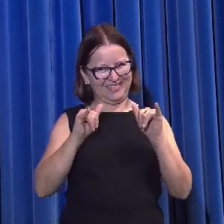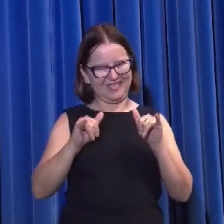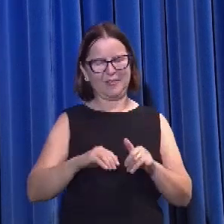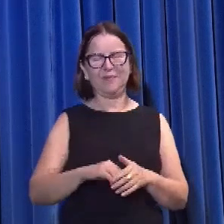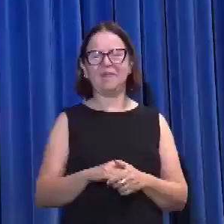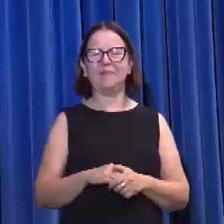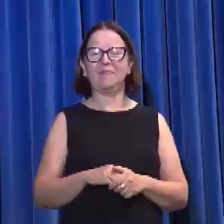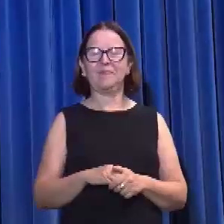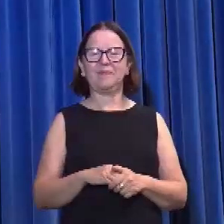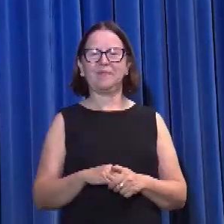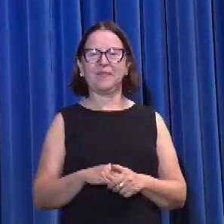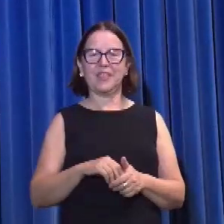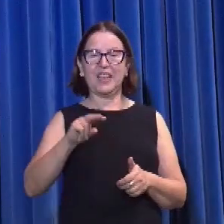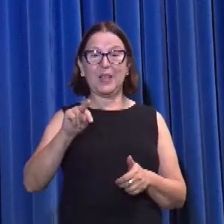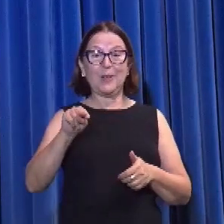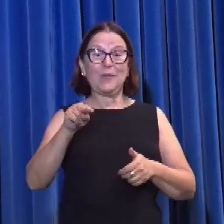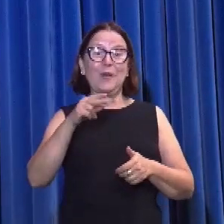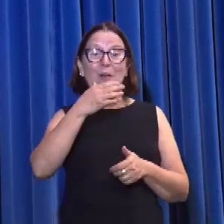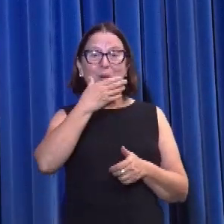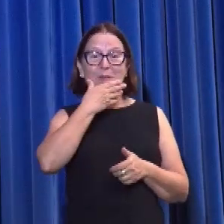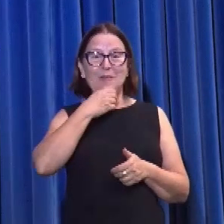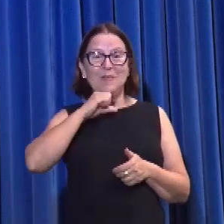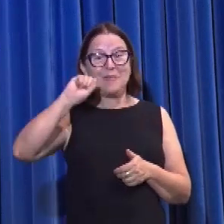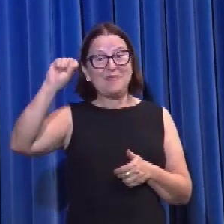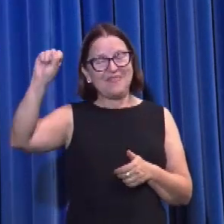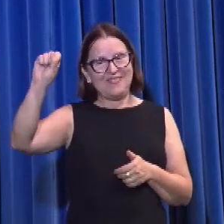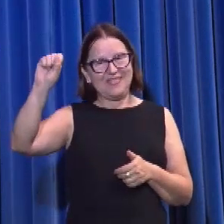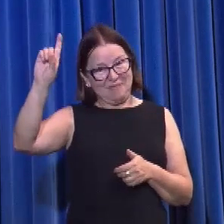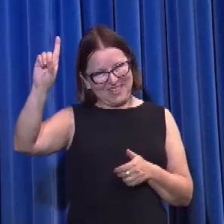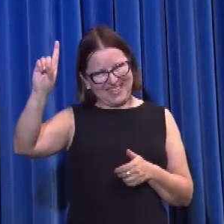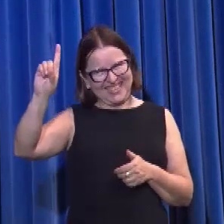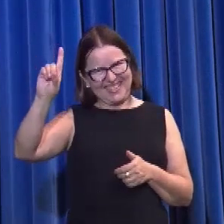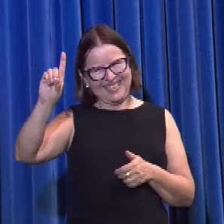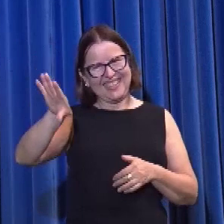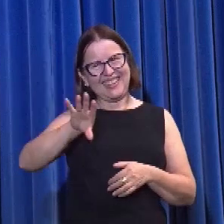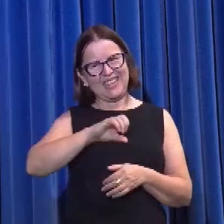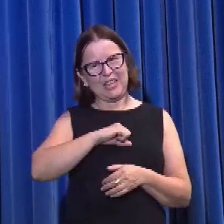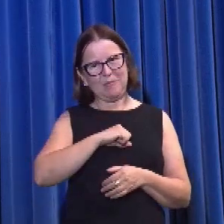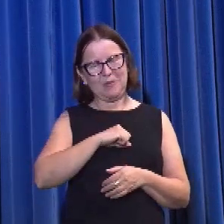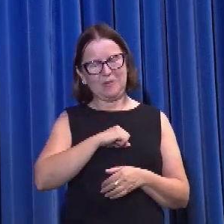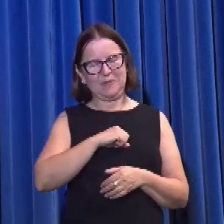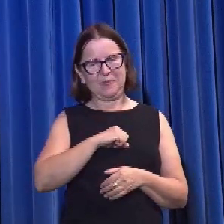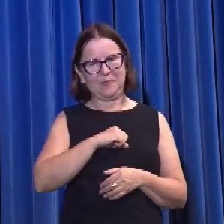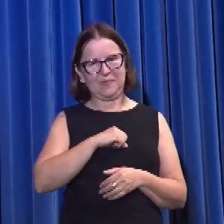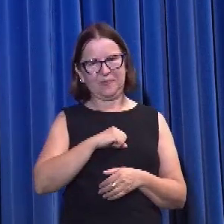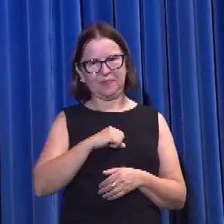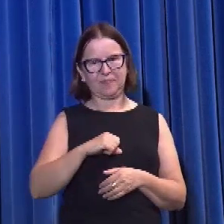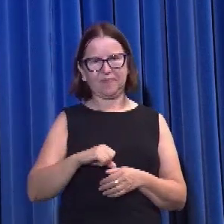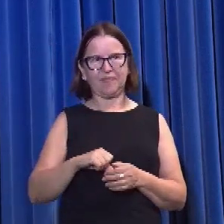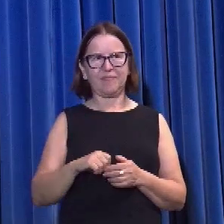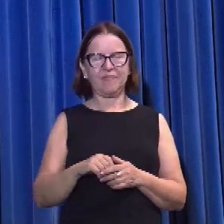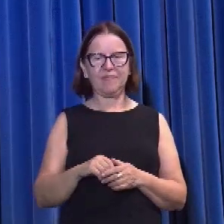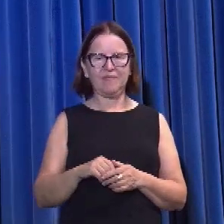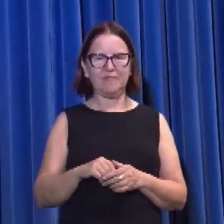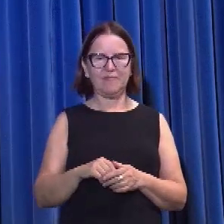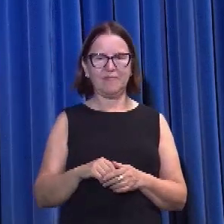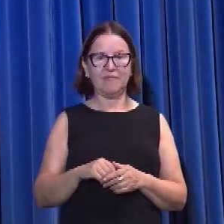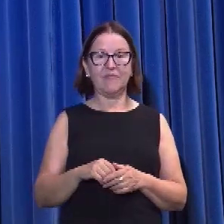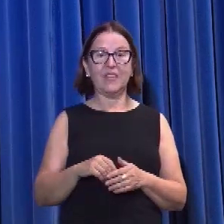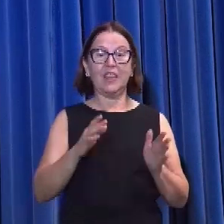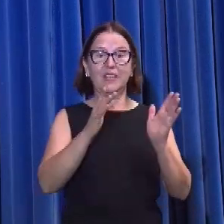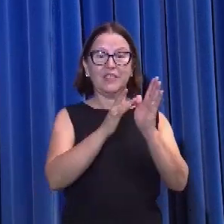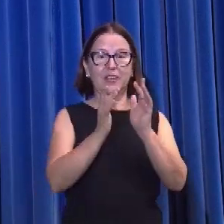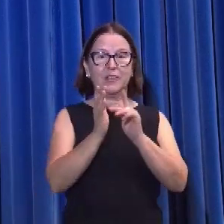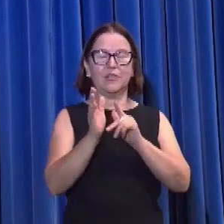Como o Pai amou, isso não é só uma declaração. Eu também